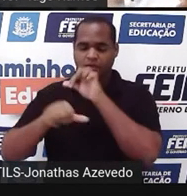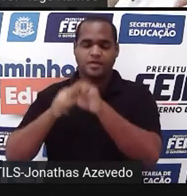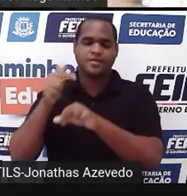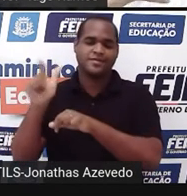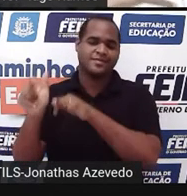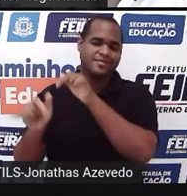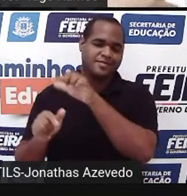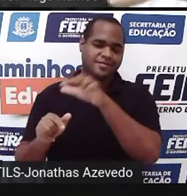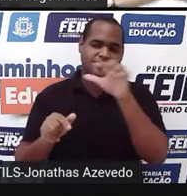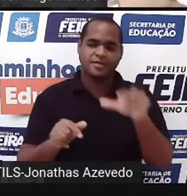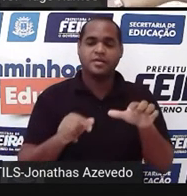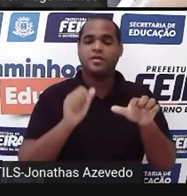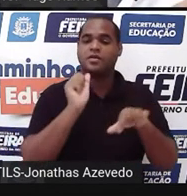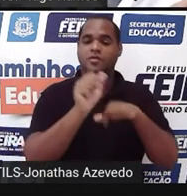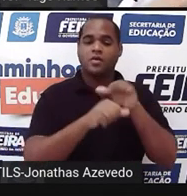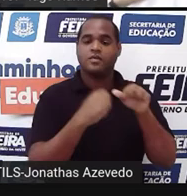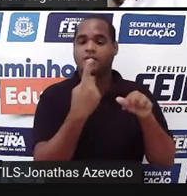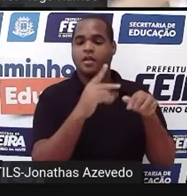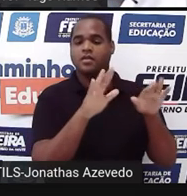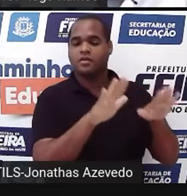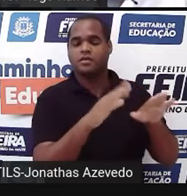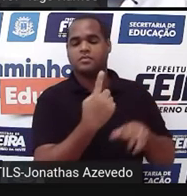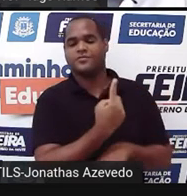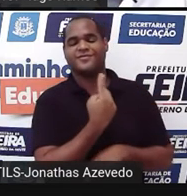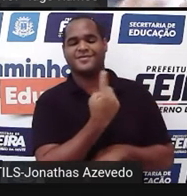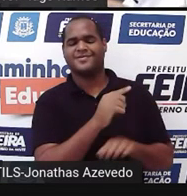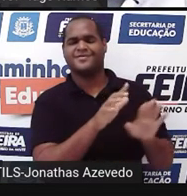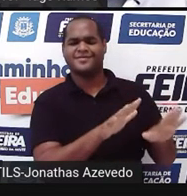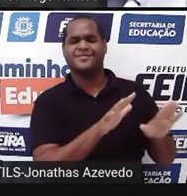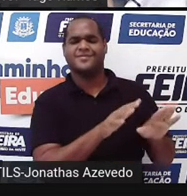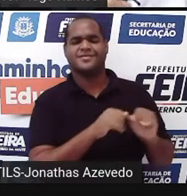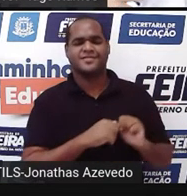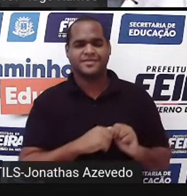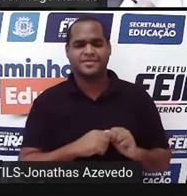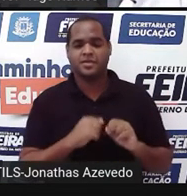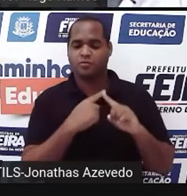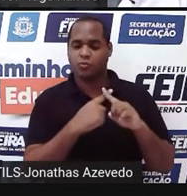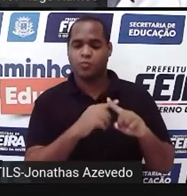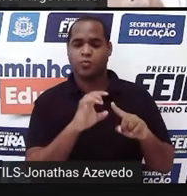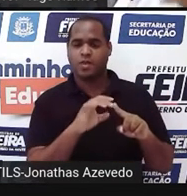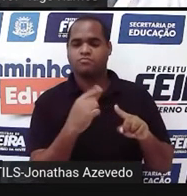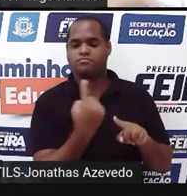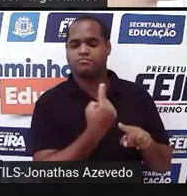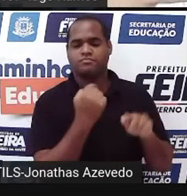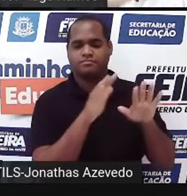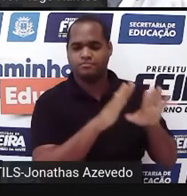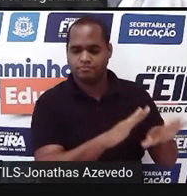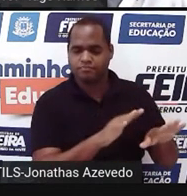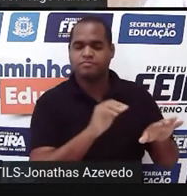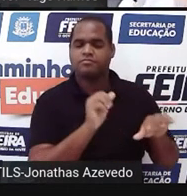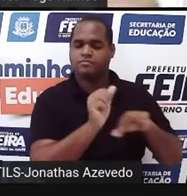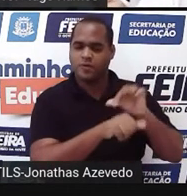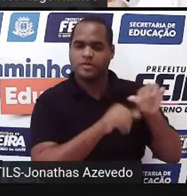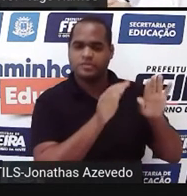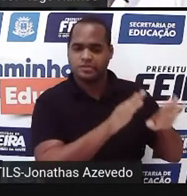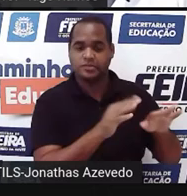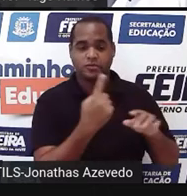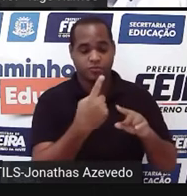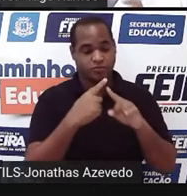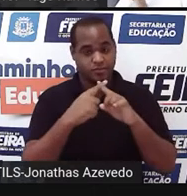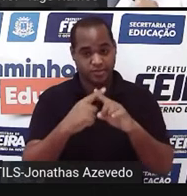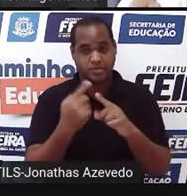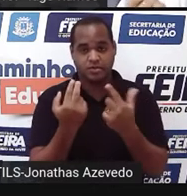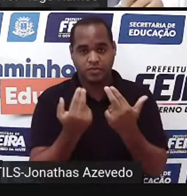isolar significa deixar sozinho deixar só não vou deixar Oxe sozinho de um lado então vai ficar x